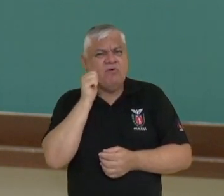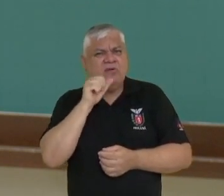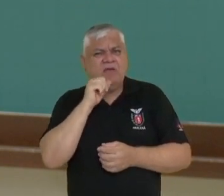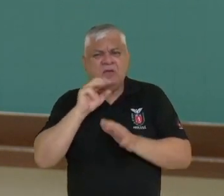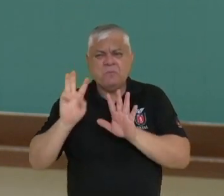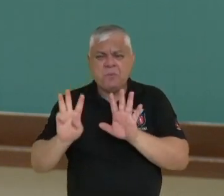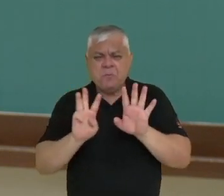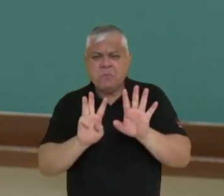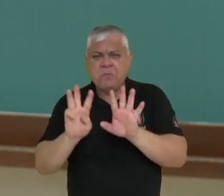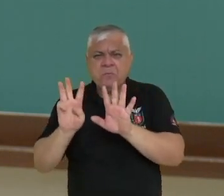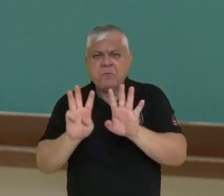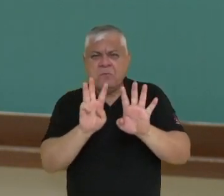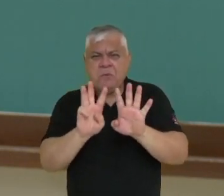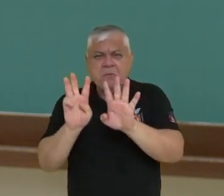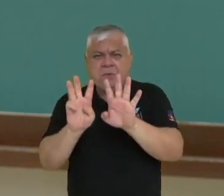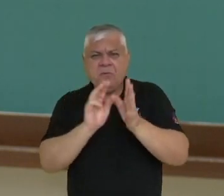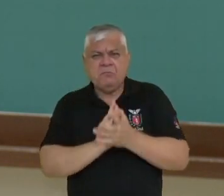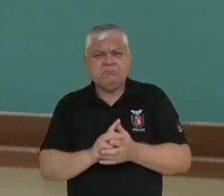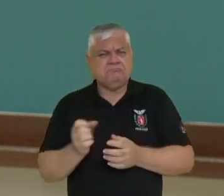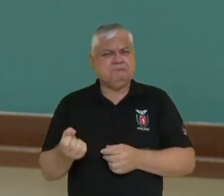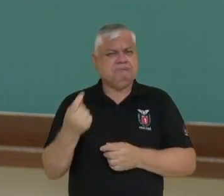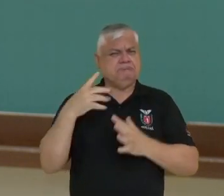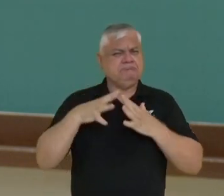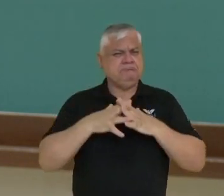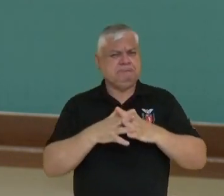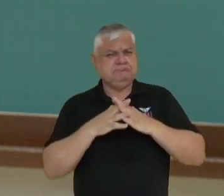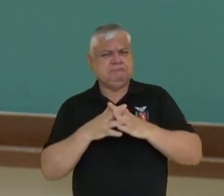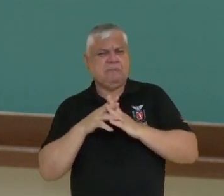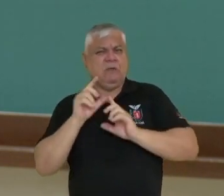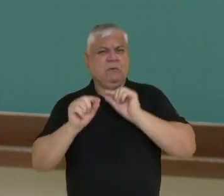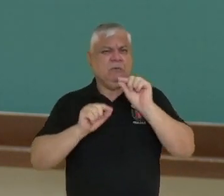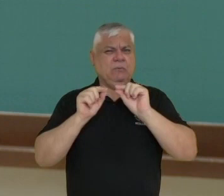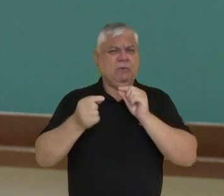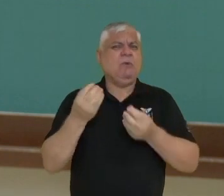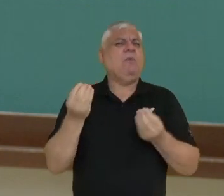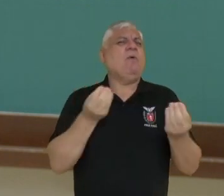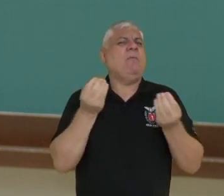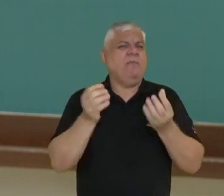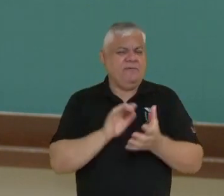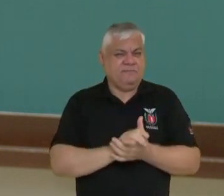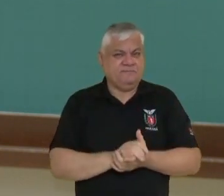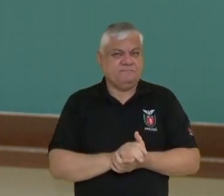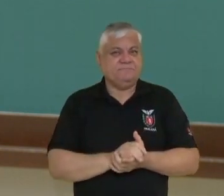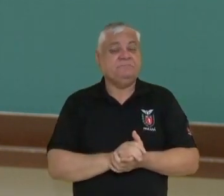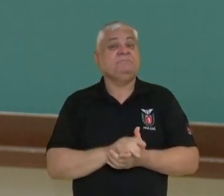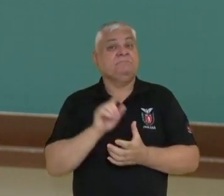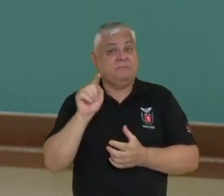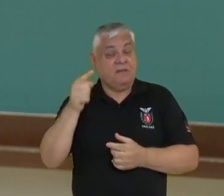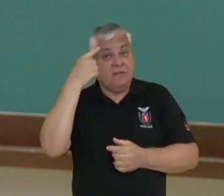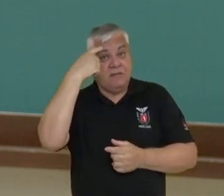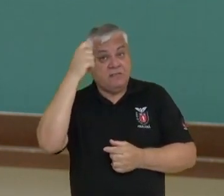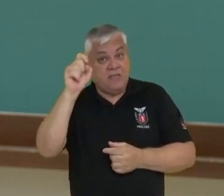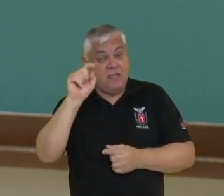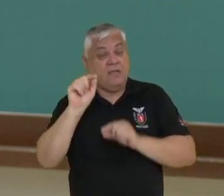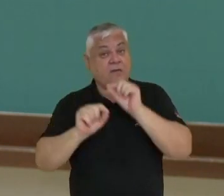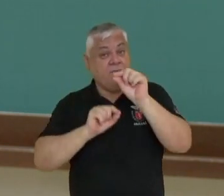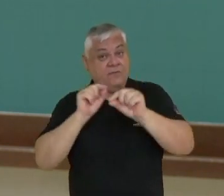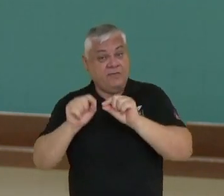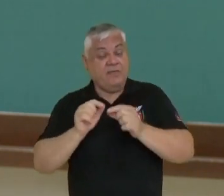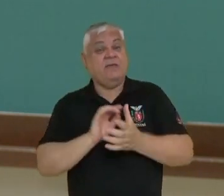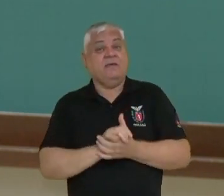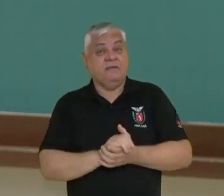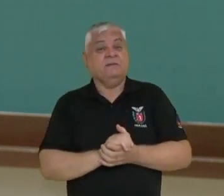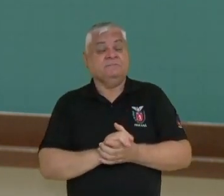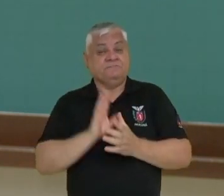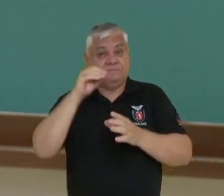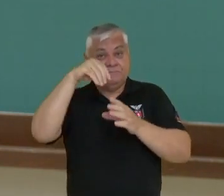um pouco complexo, digamos, de imaginar isso, Então, essa ideia passada aqui